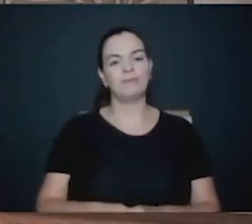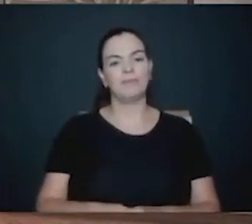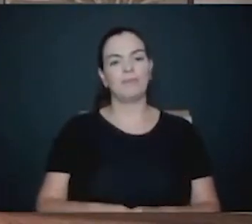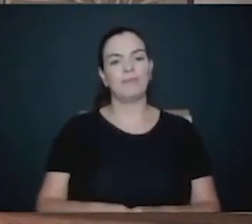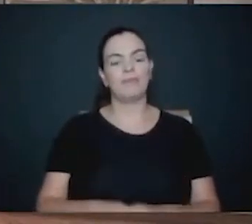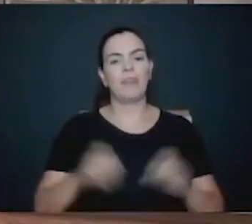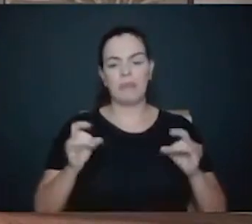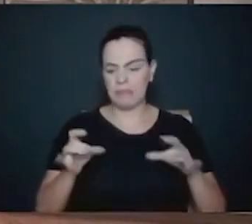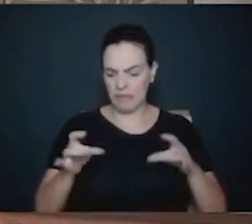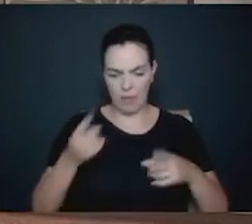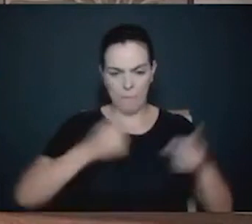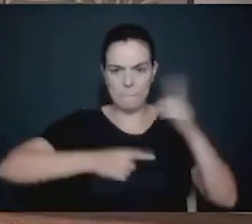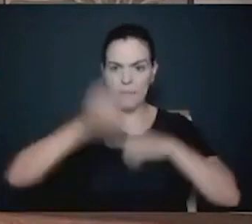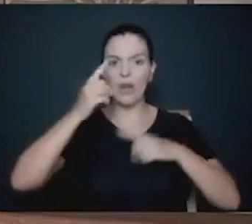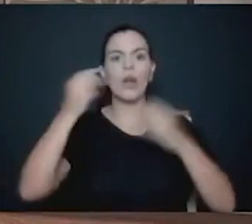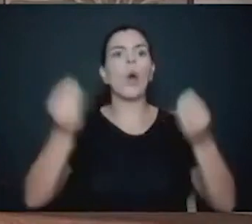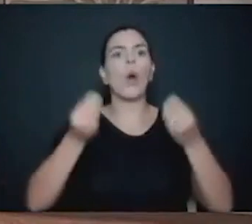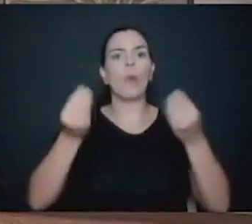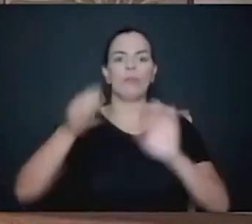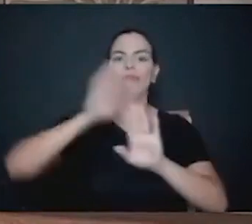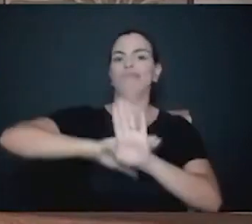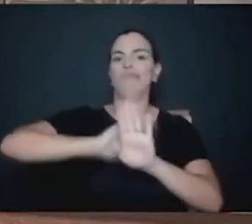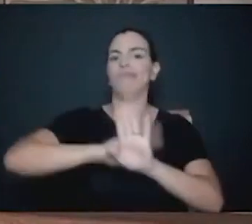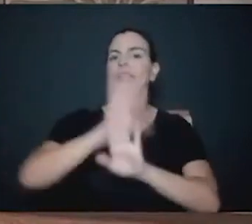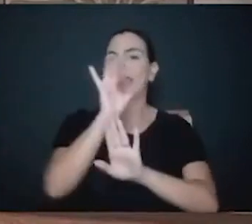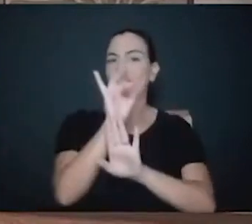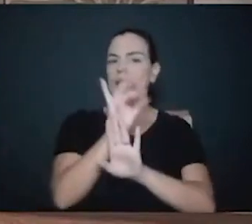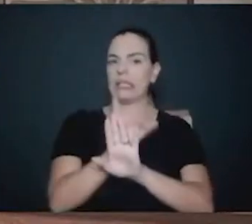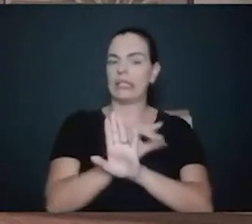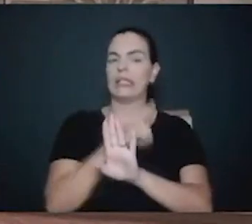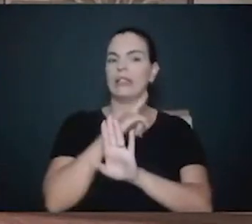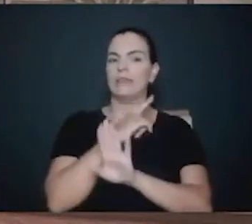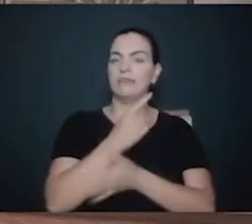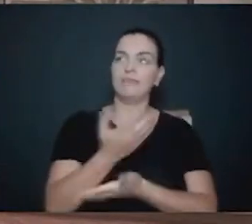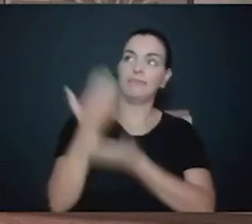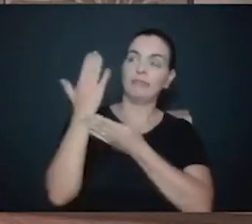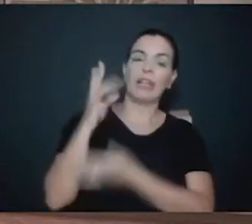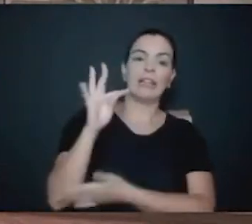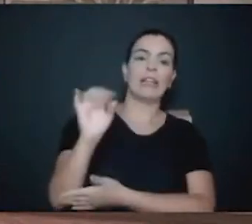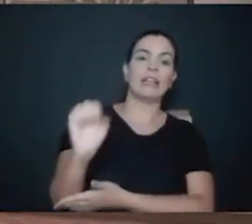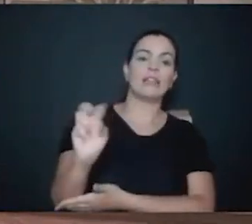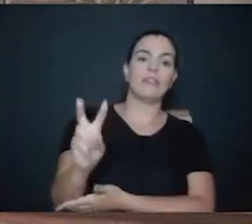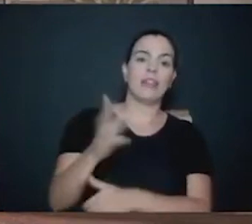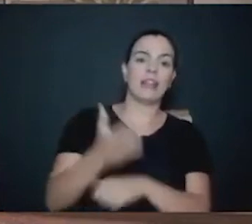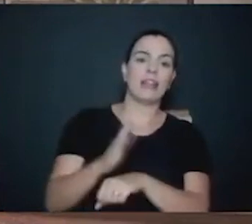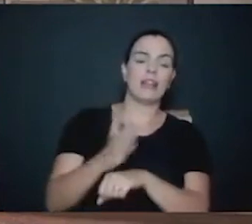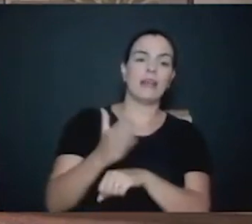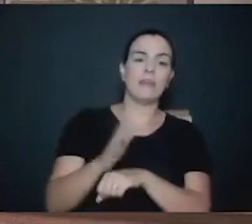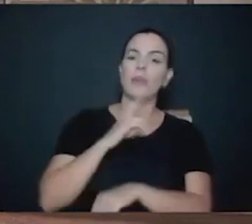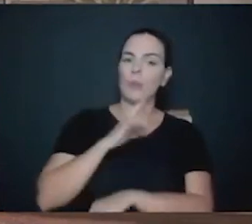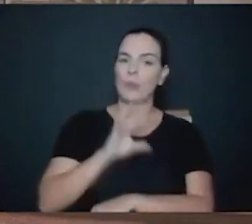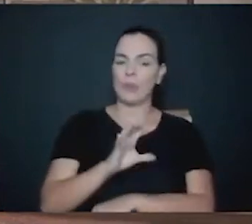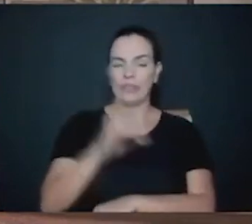por centenas de detalhes. Esse é o lema da TSV Treinamentos, uma empresa que traz em sua história